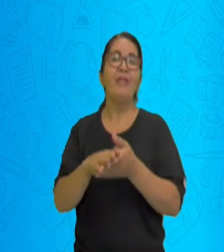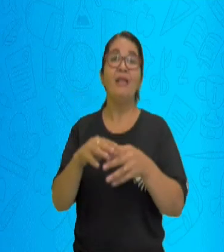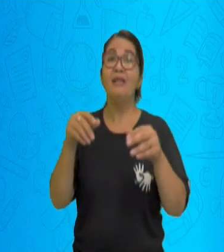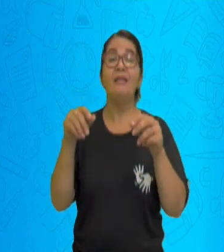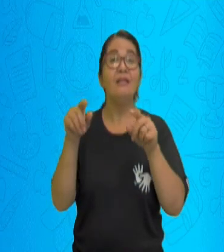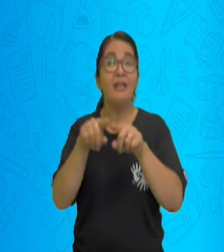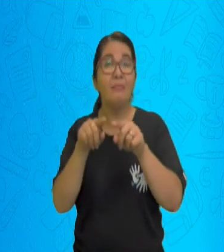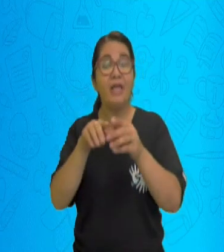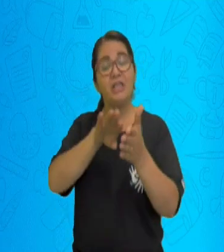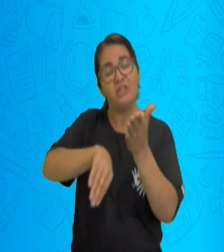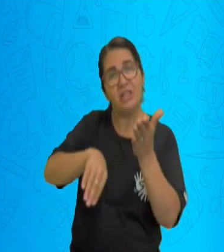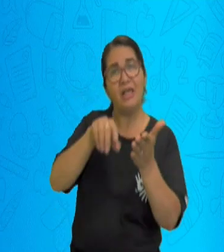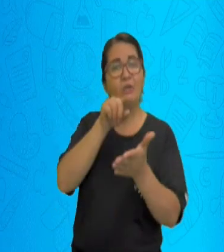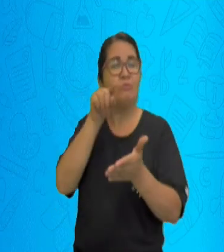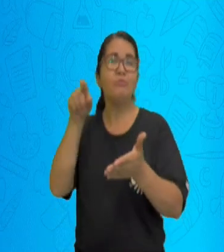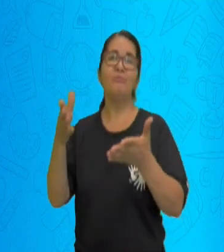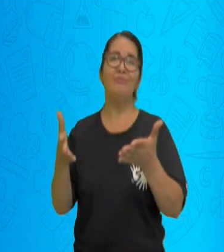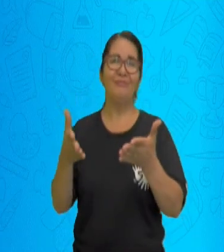pontuação.